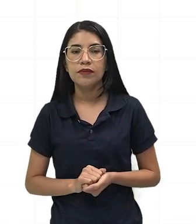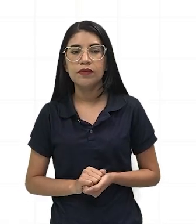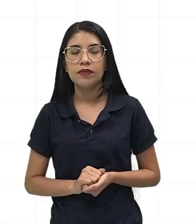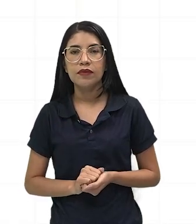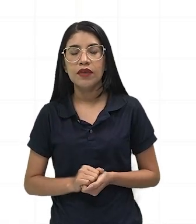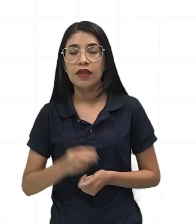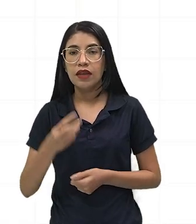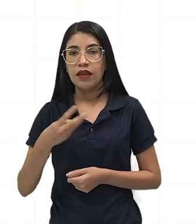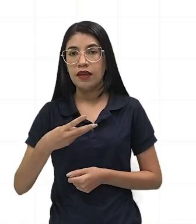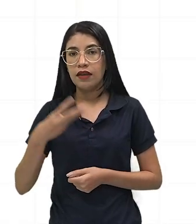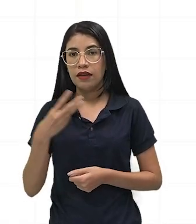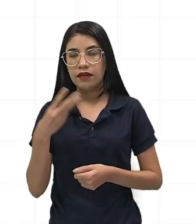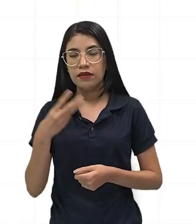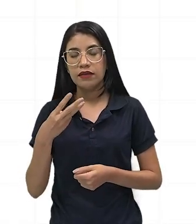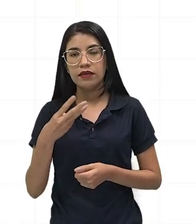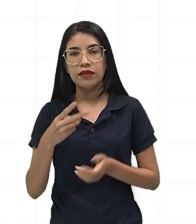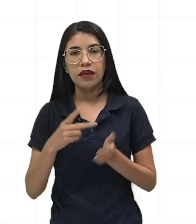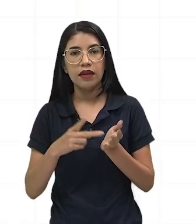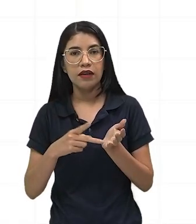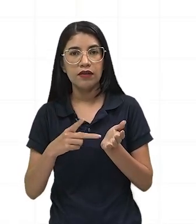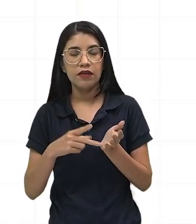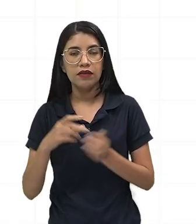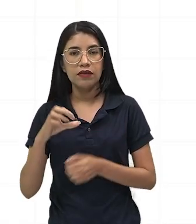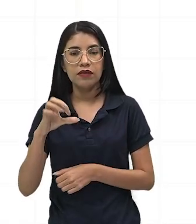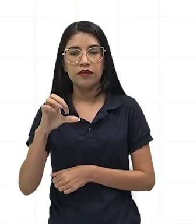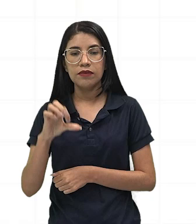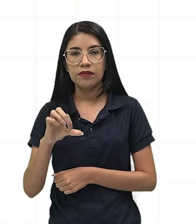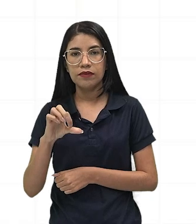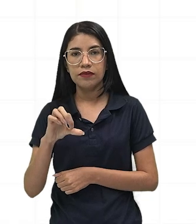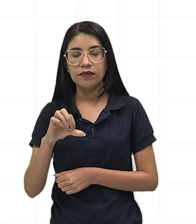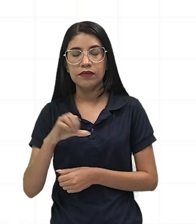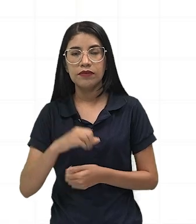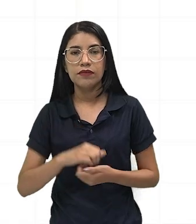A terceira nota, 9.